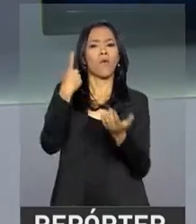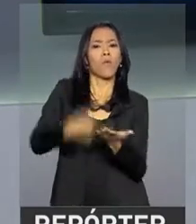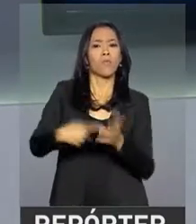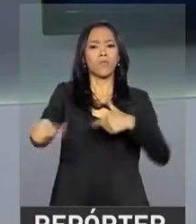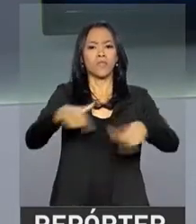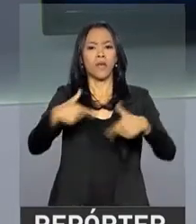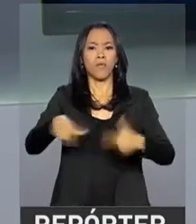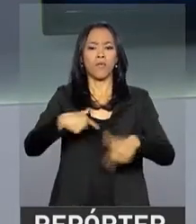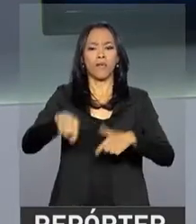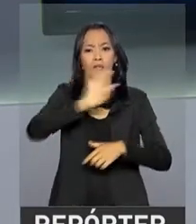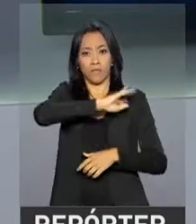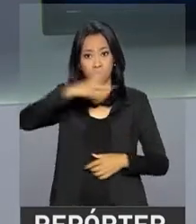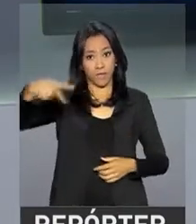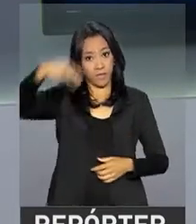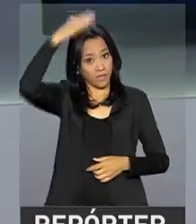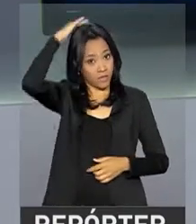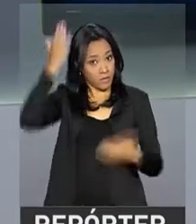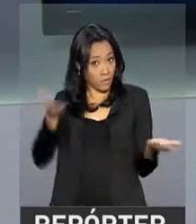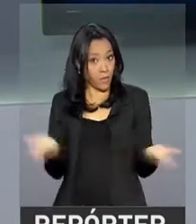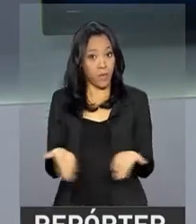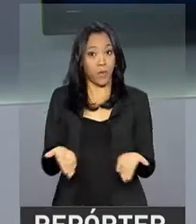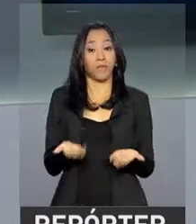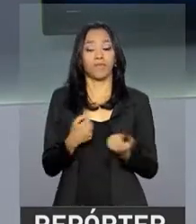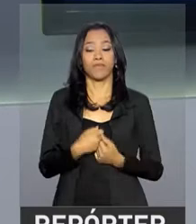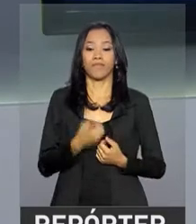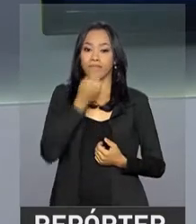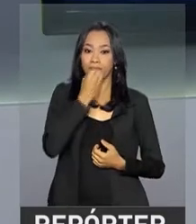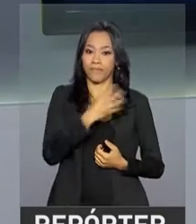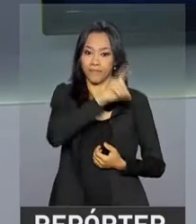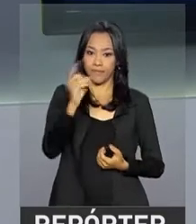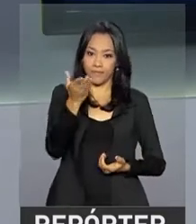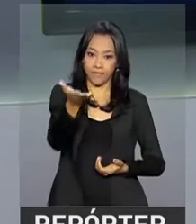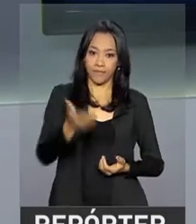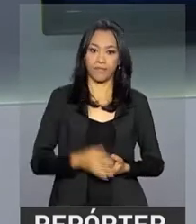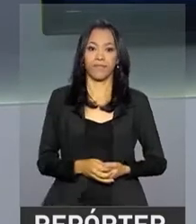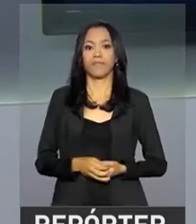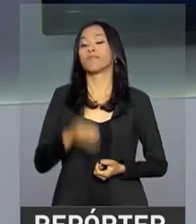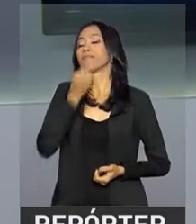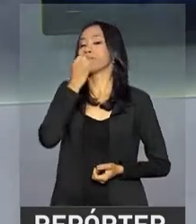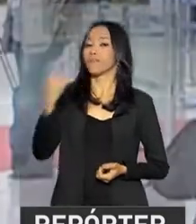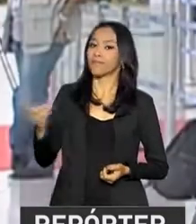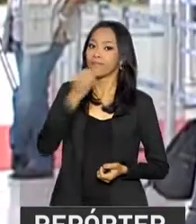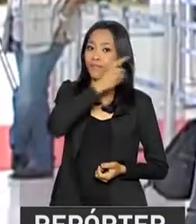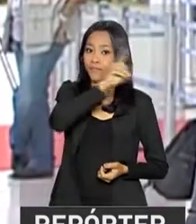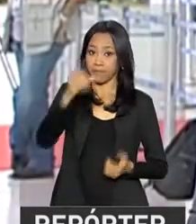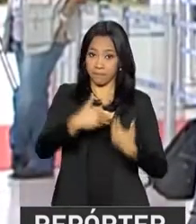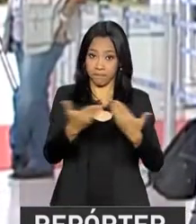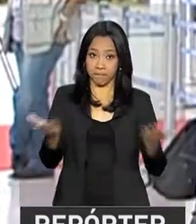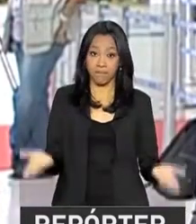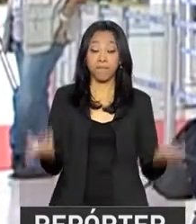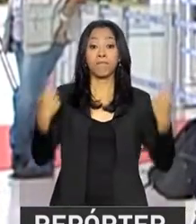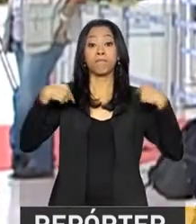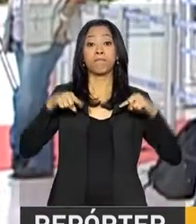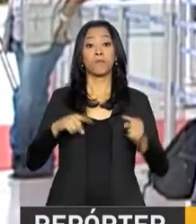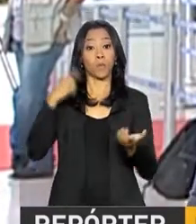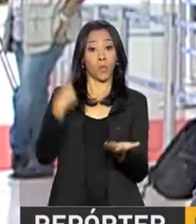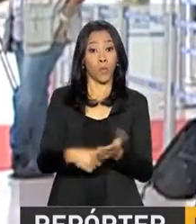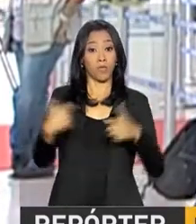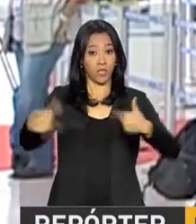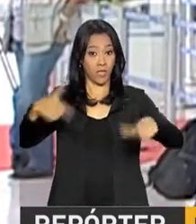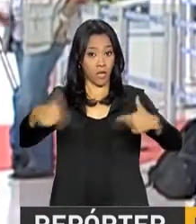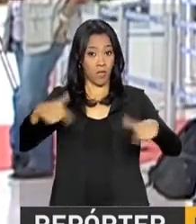para o dia de hoje olá beatriz bom dia pra você bom dia carla bom dia a todos a agenda do presidente começa aqui